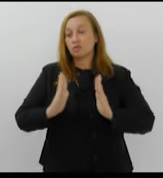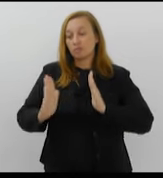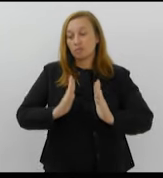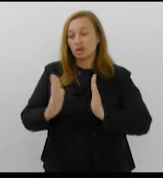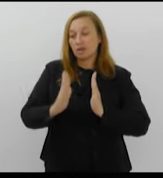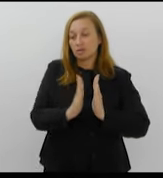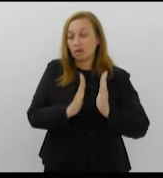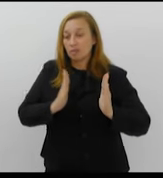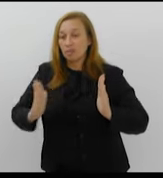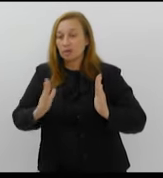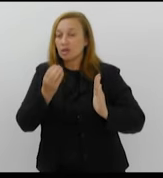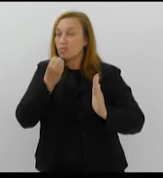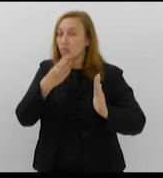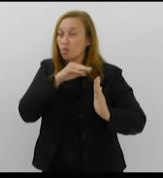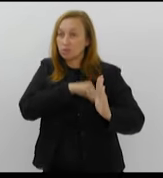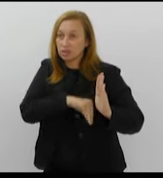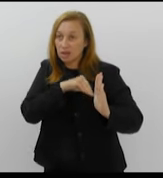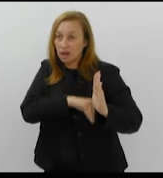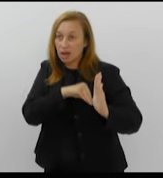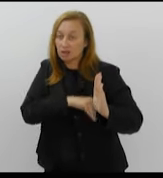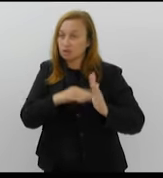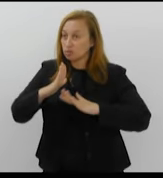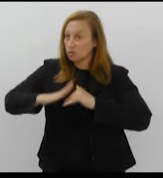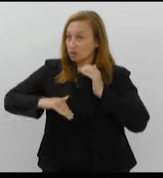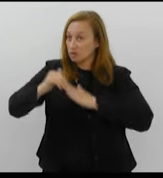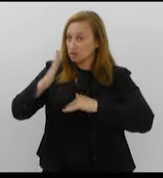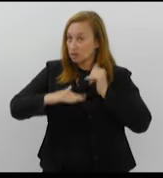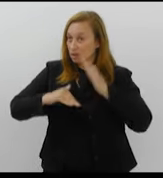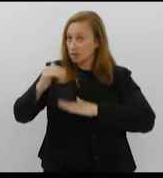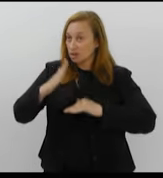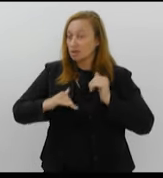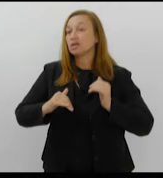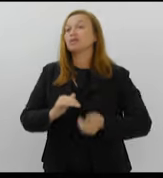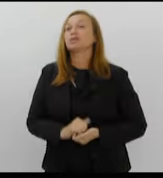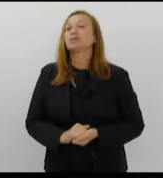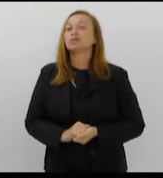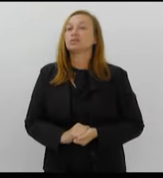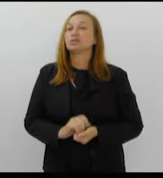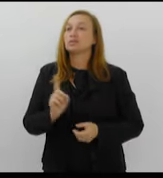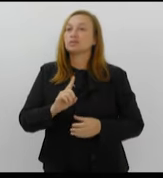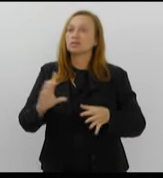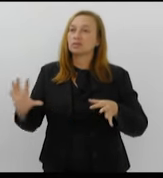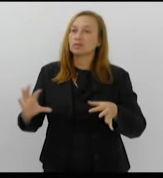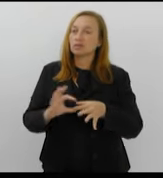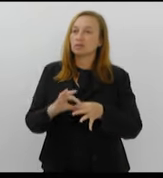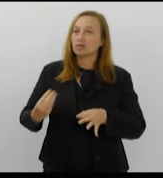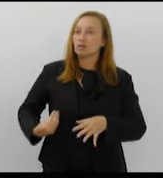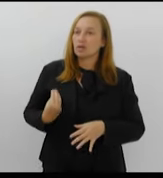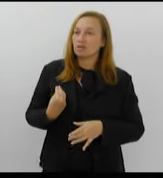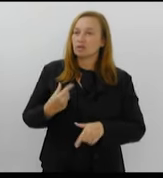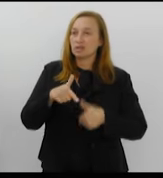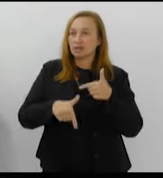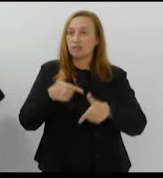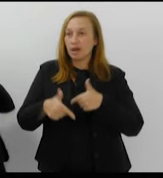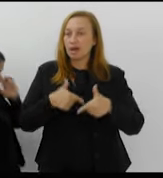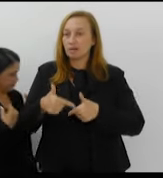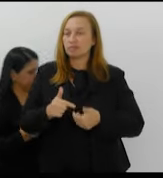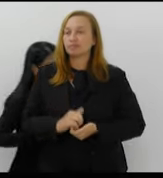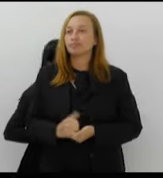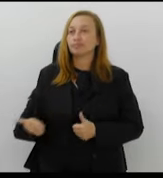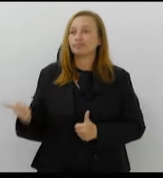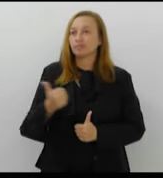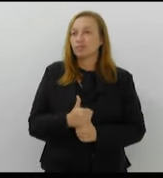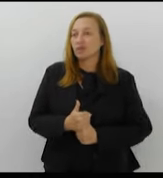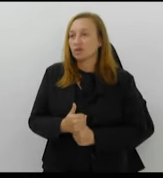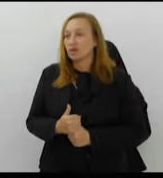seja bom para o bolso dos profissionais, no longo prazo não agrega à sua vida funcional. Outra situação